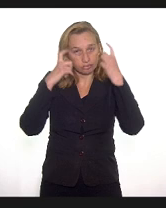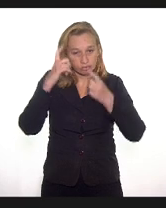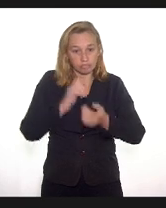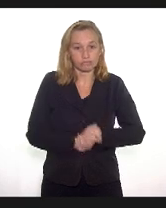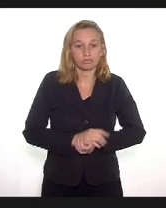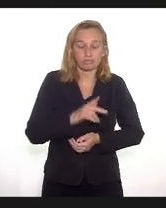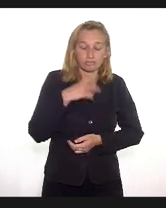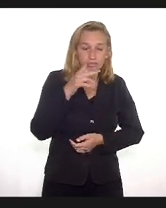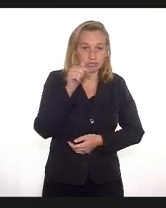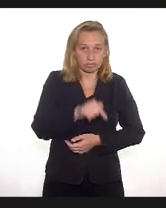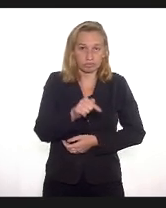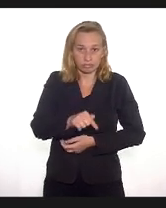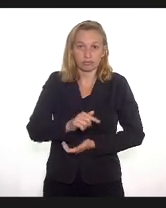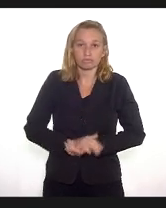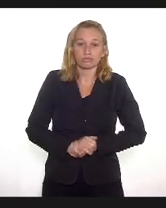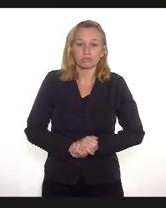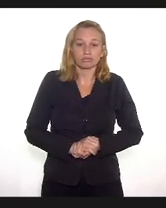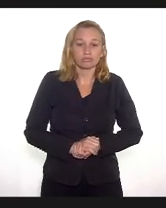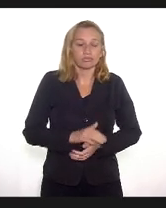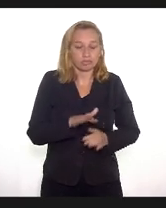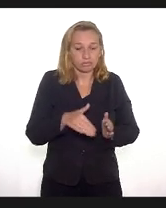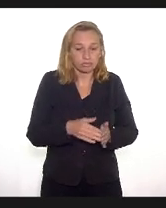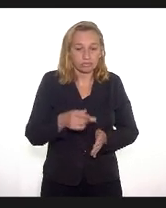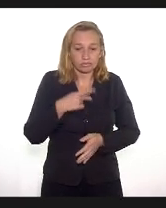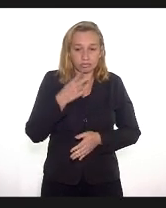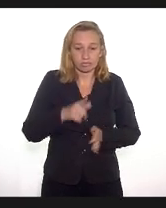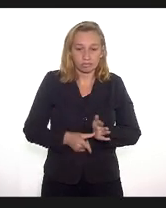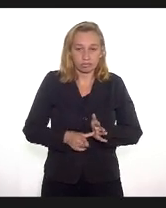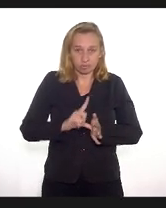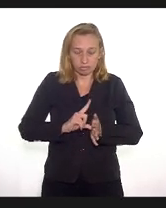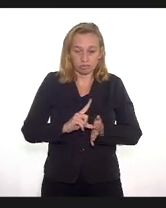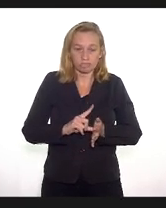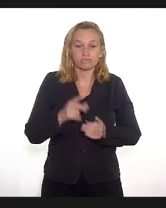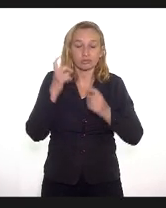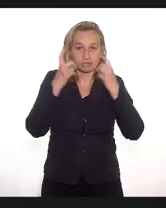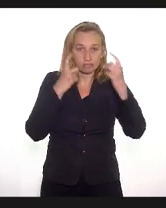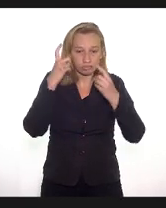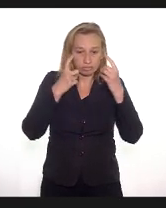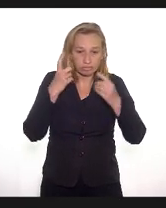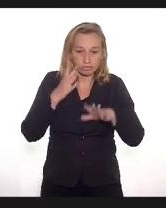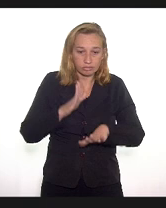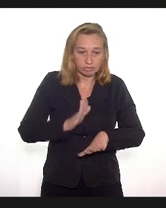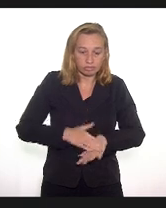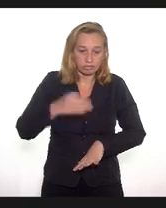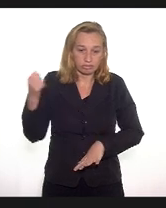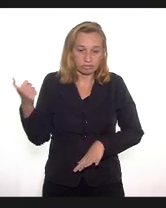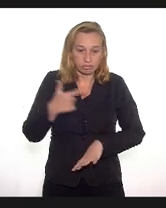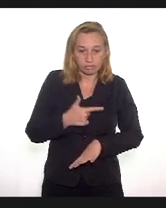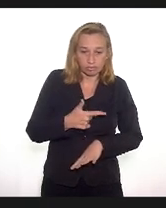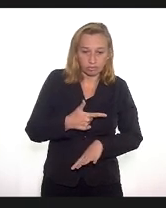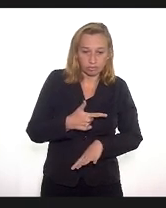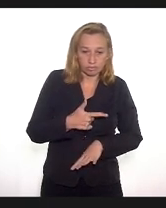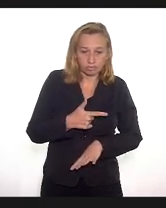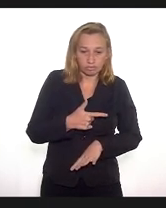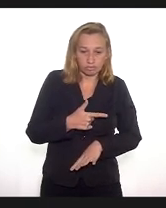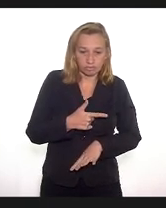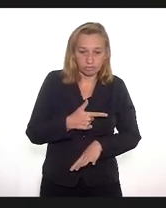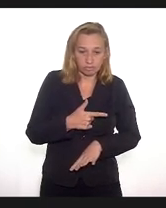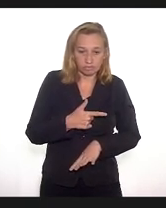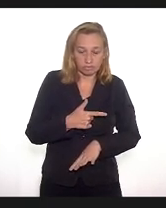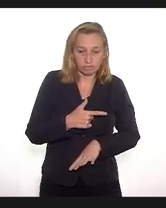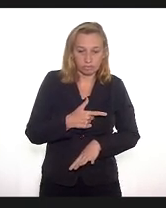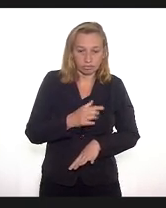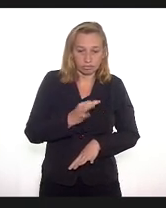foram levantadas por aqueles que me antecederam são preocupações mais do que coerentes.